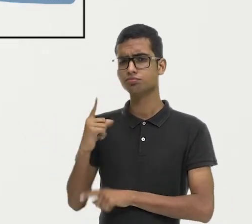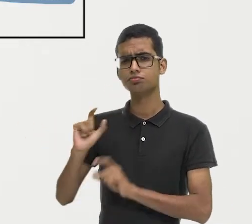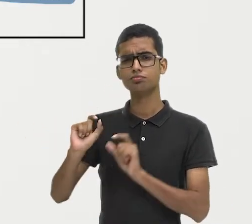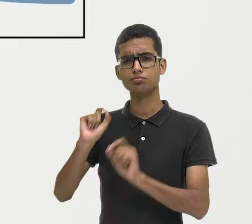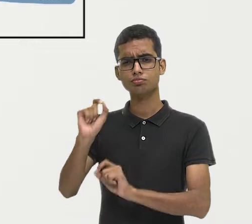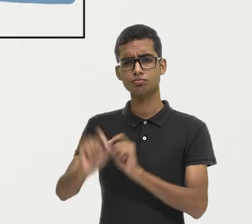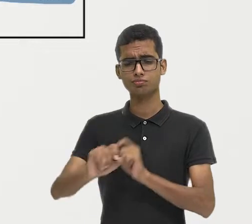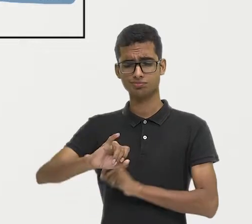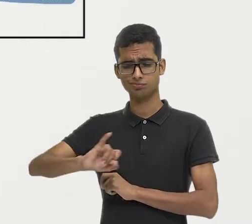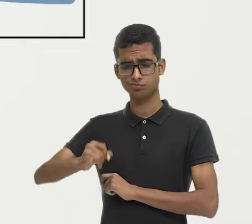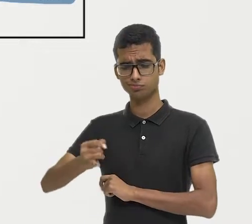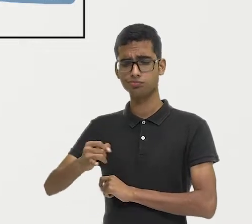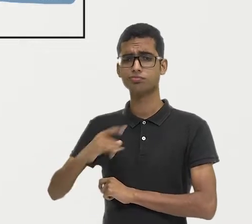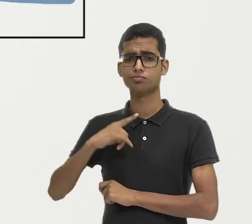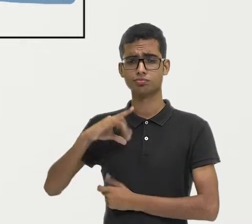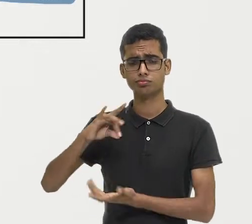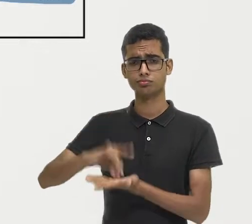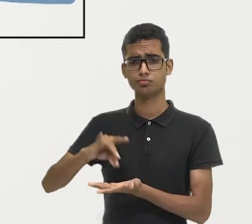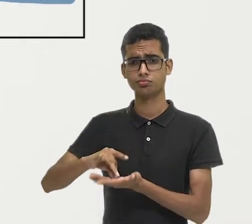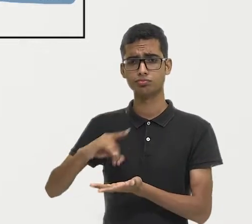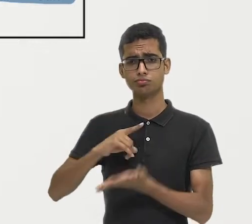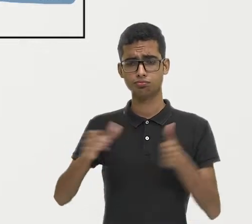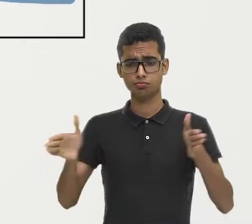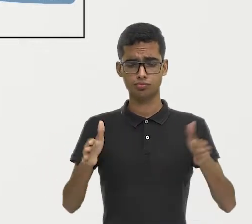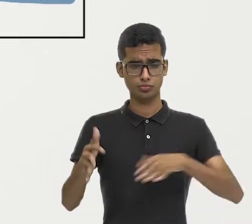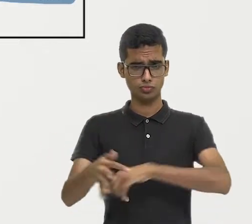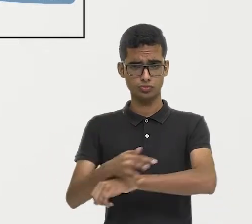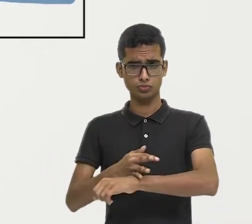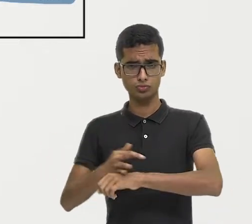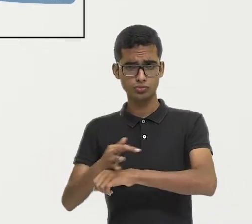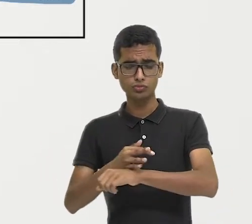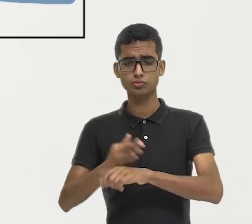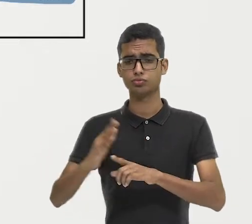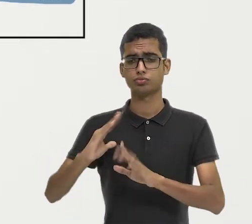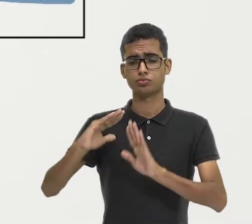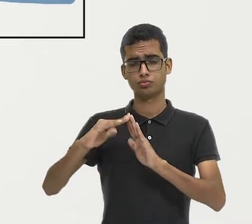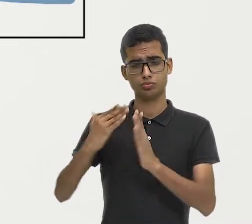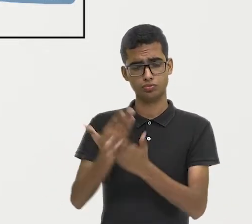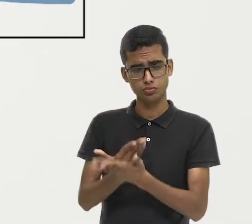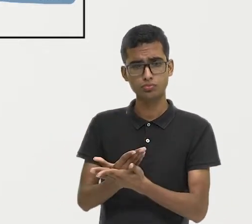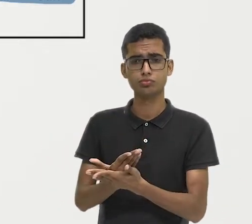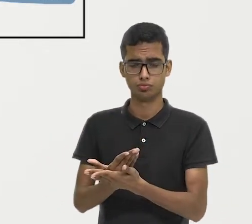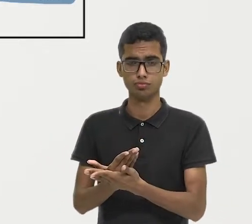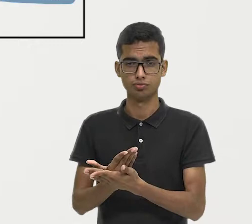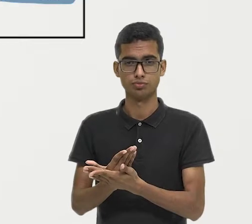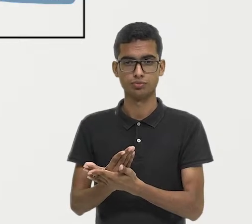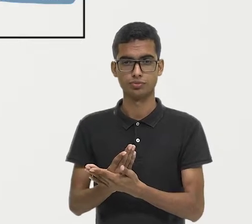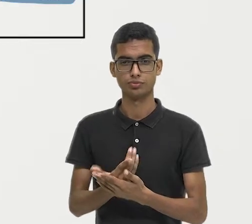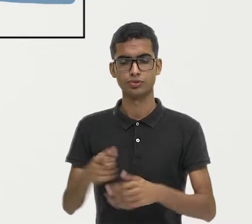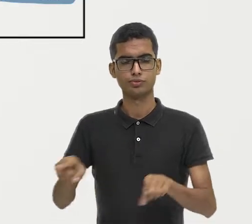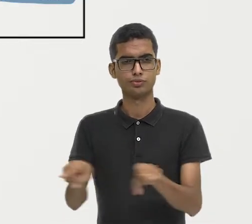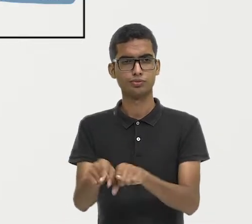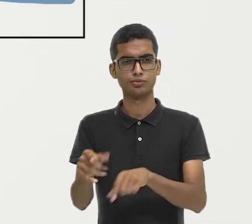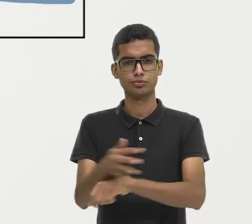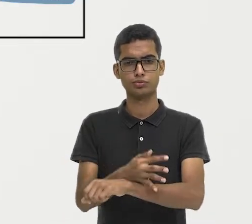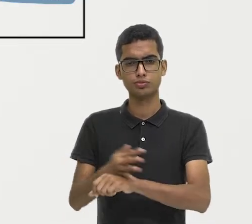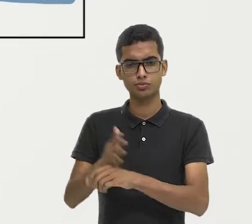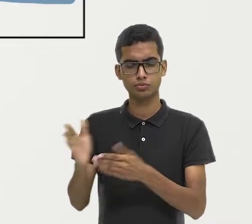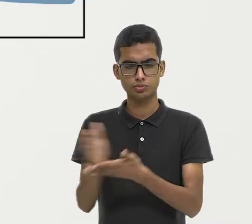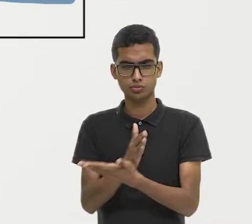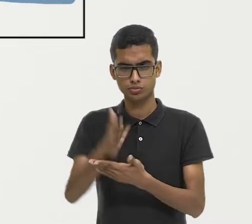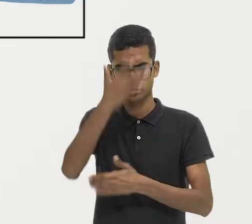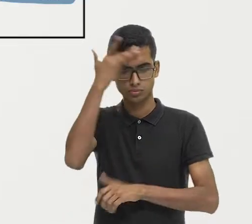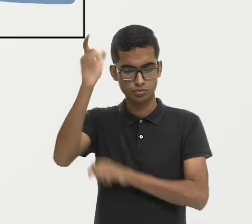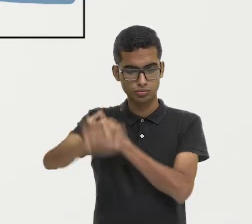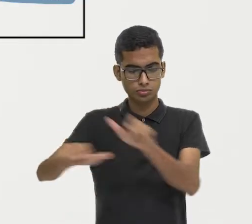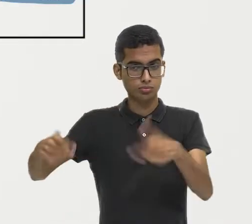uma lógica, por quê? Porque janeiro geralmente é época de férias escolares, né? E também férias